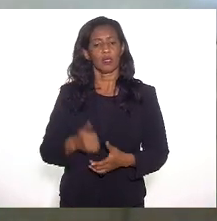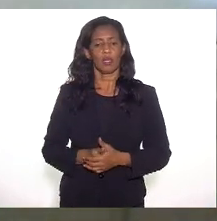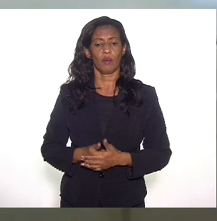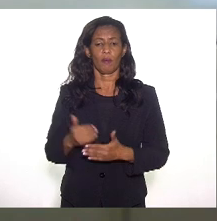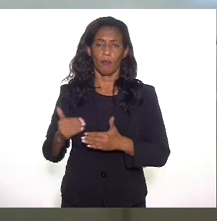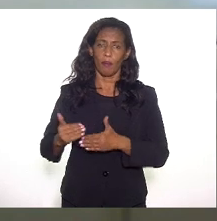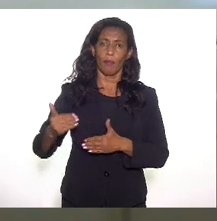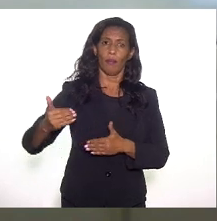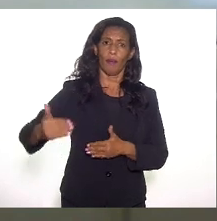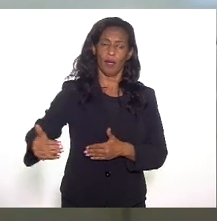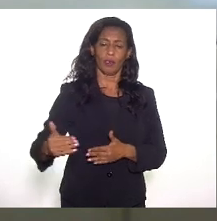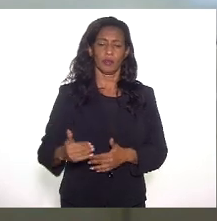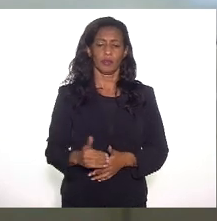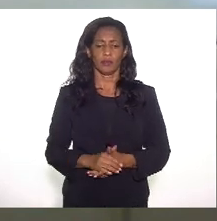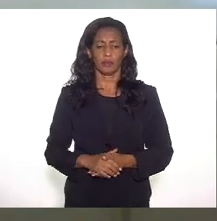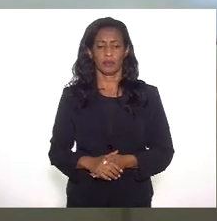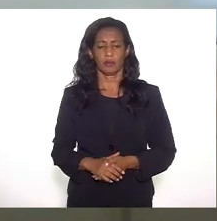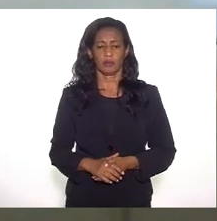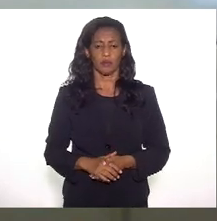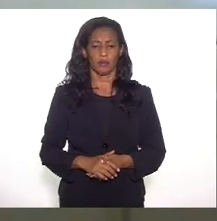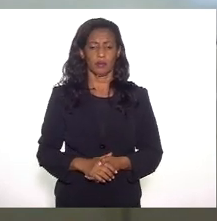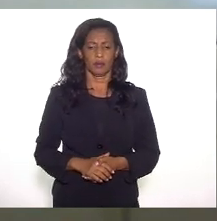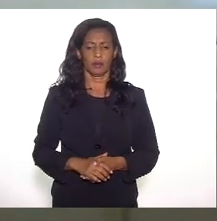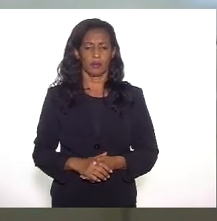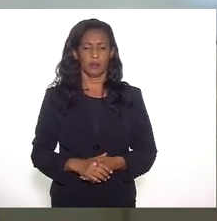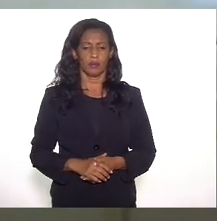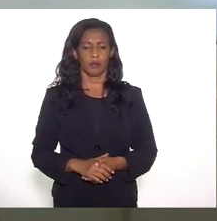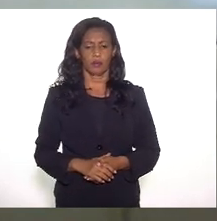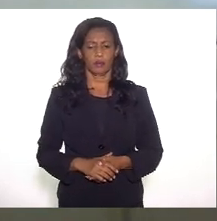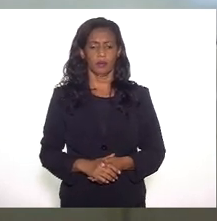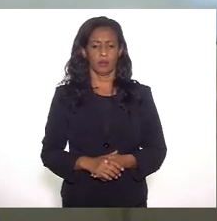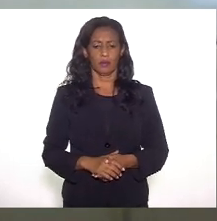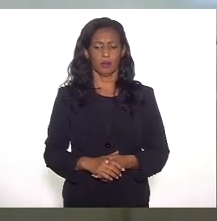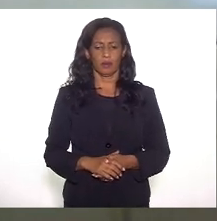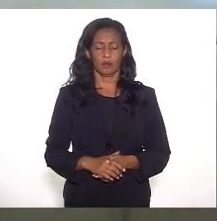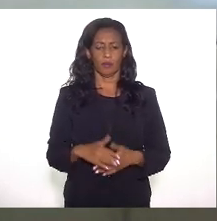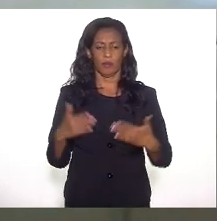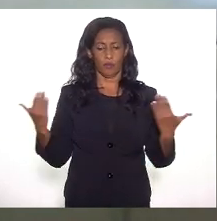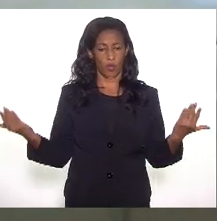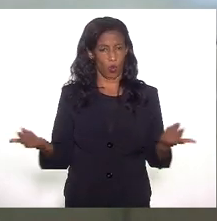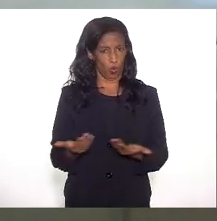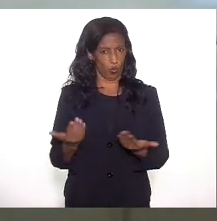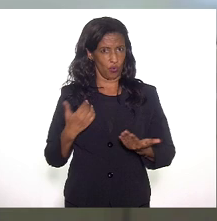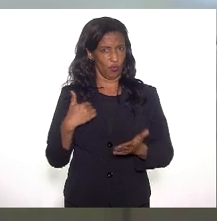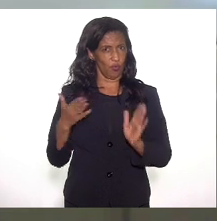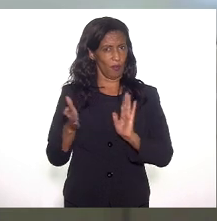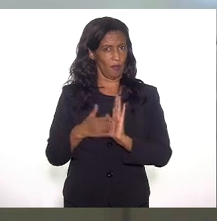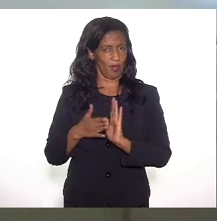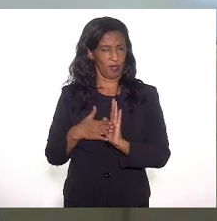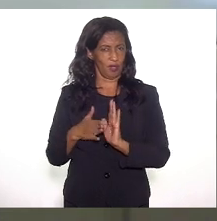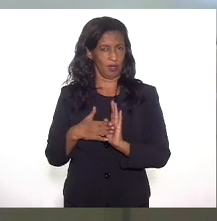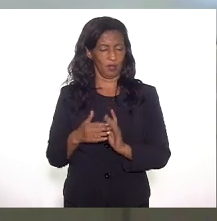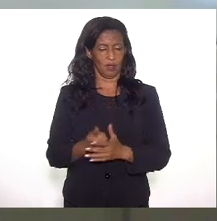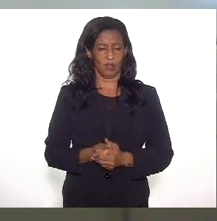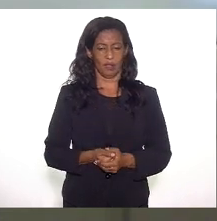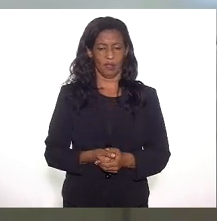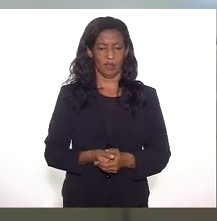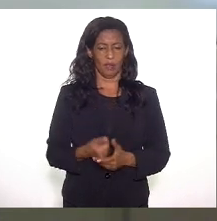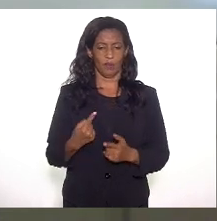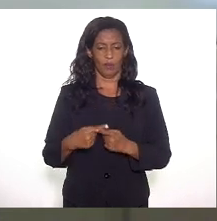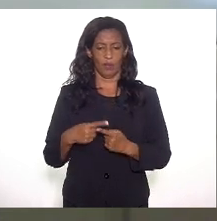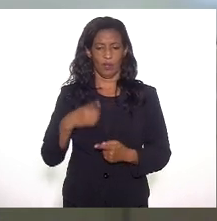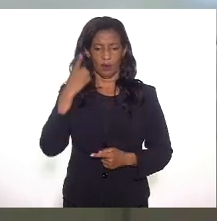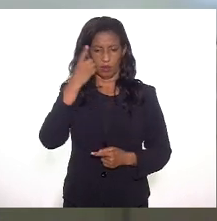o passo seguinte. Como hoje eu fui o parecerista, porque o deputado